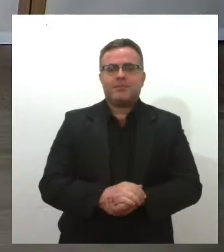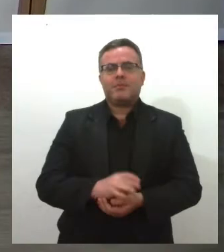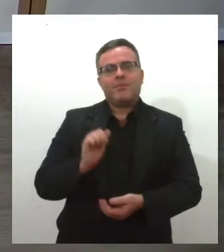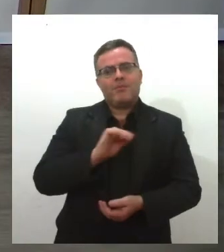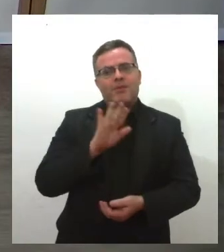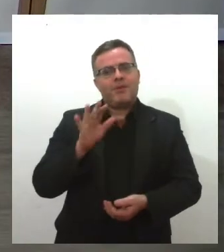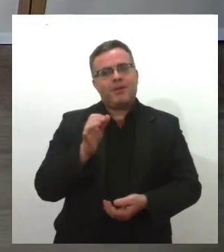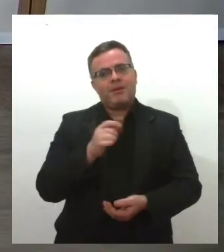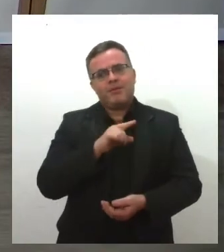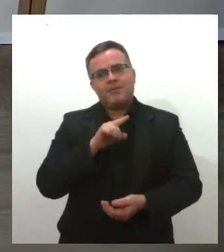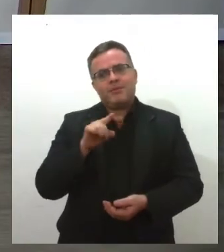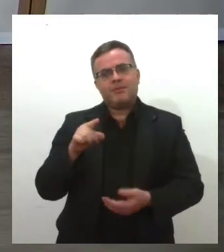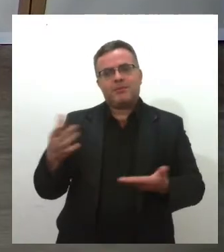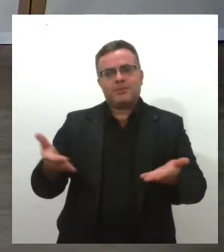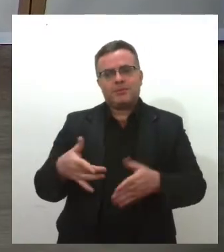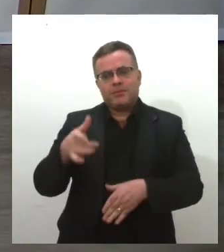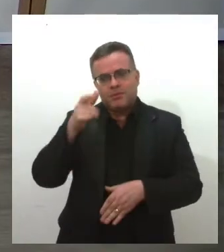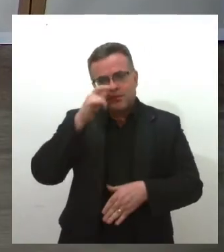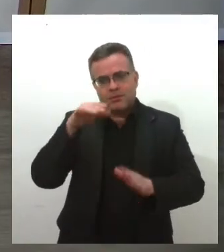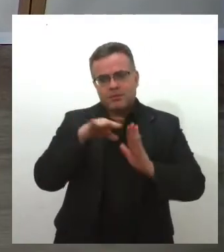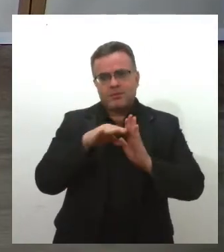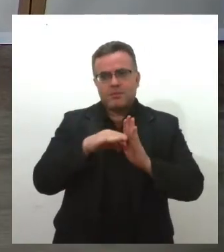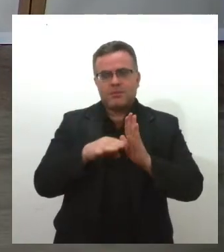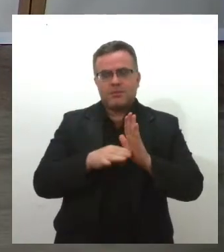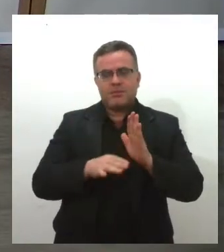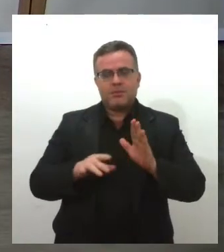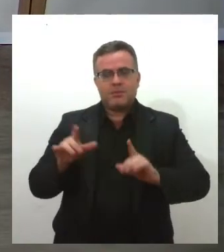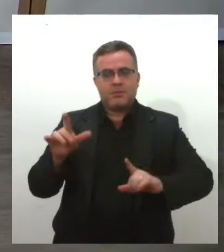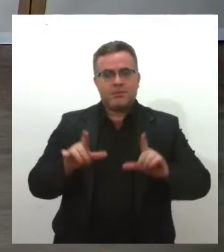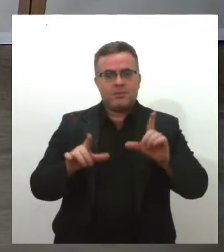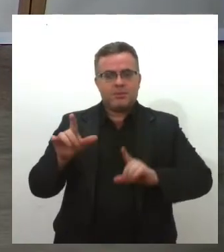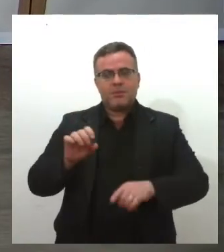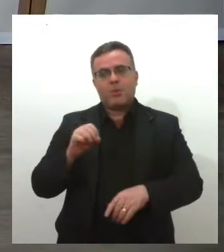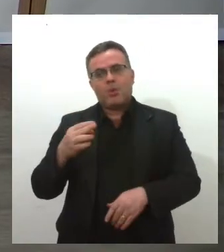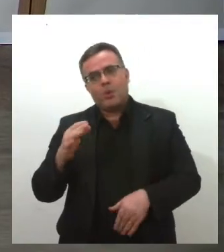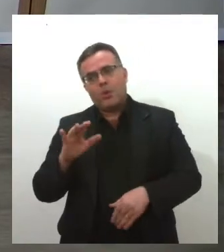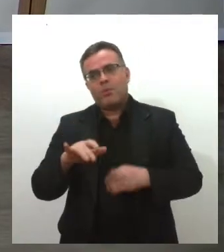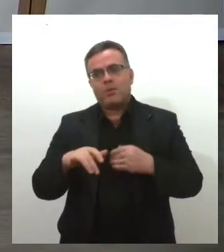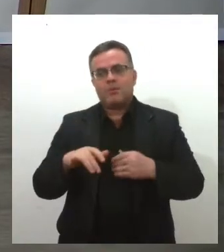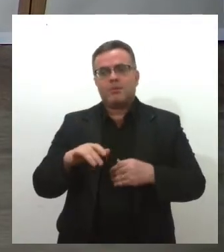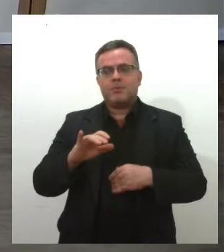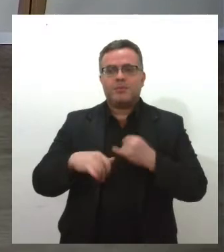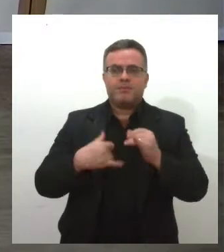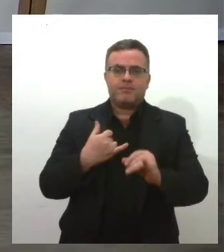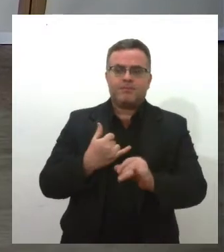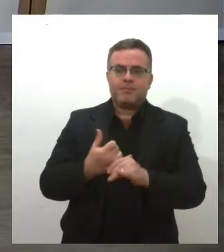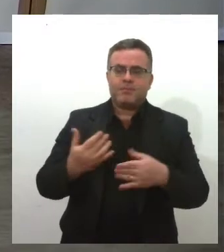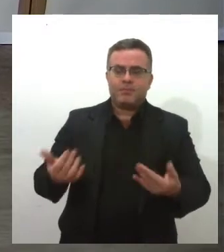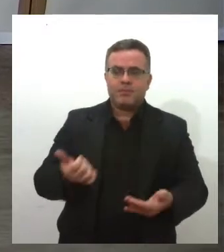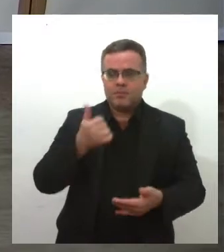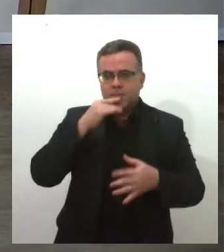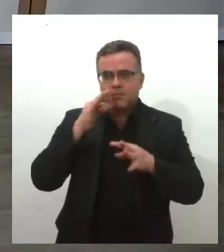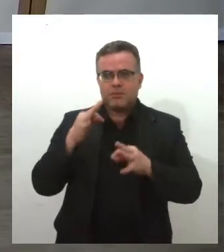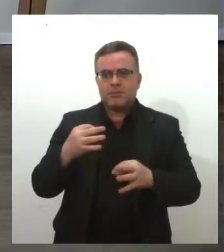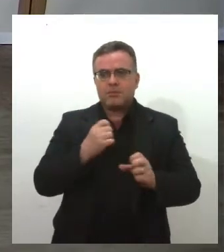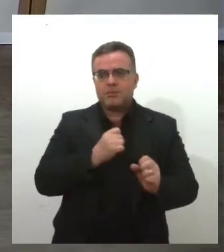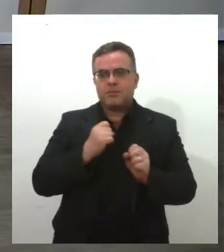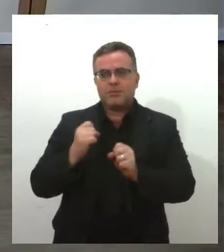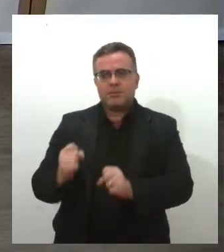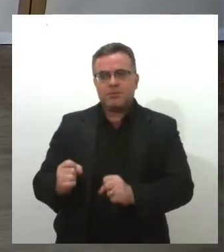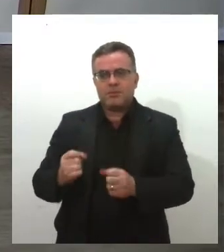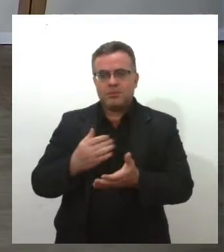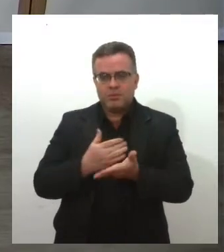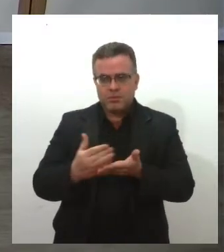Olá, você que está acompanhando a programação da TV Alese pela TV ou pela internet. O programa Elas no Comando está no